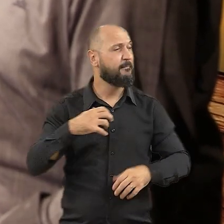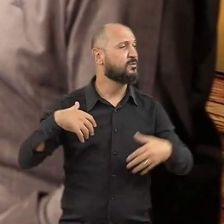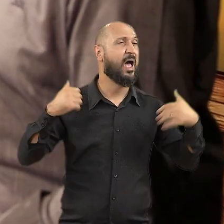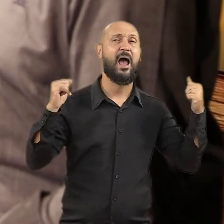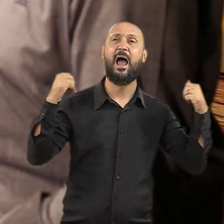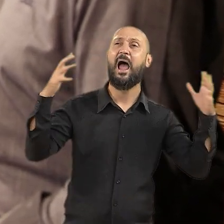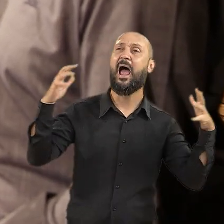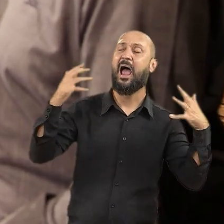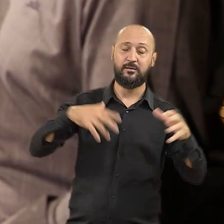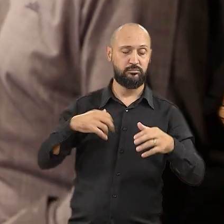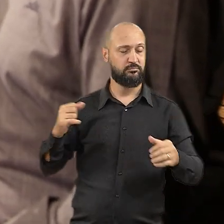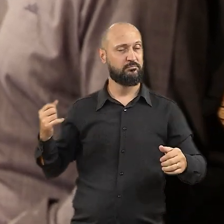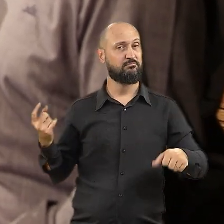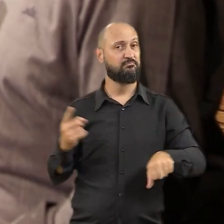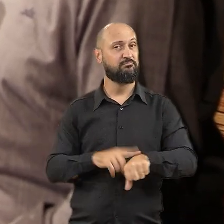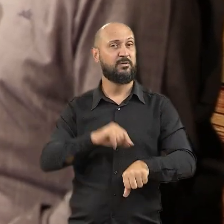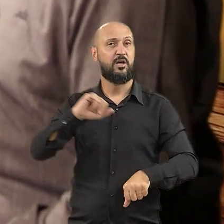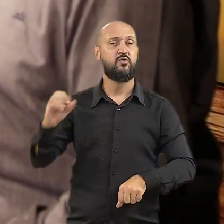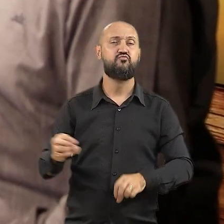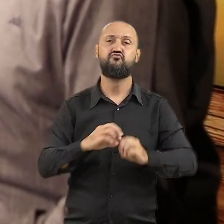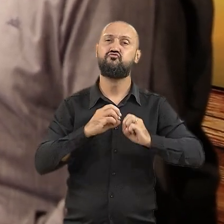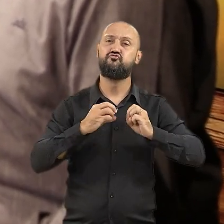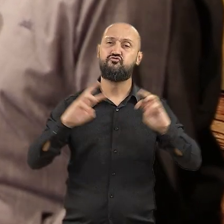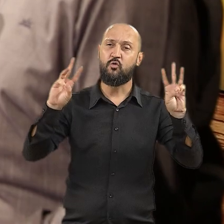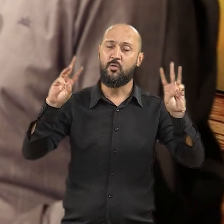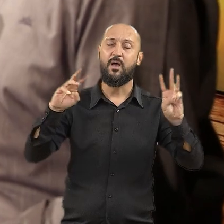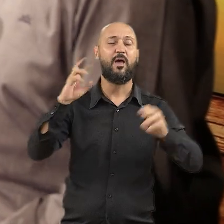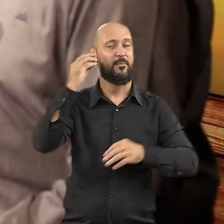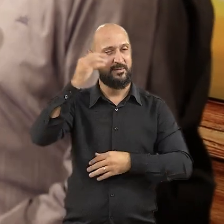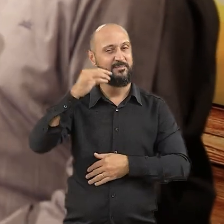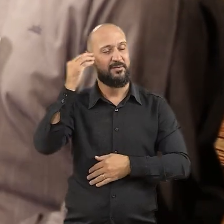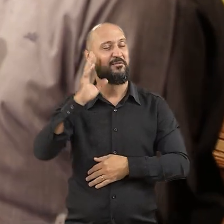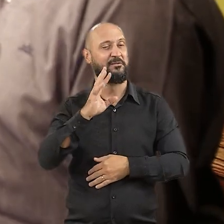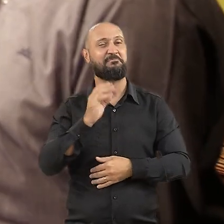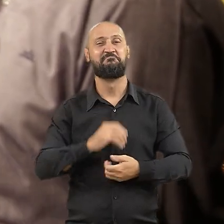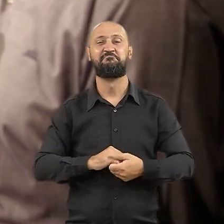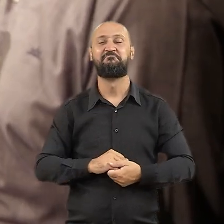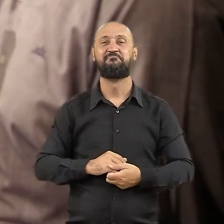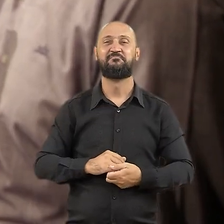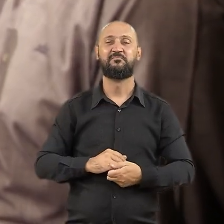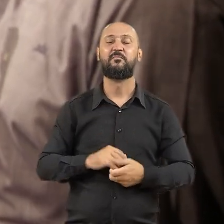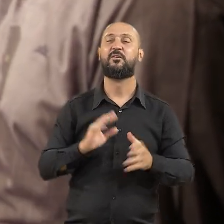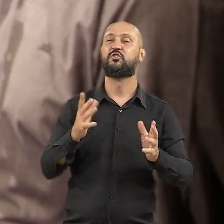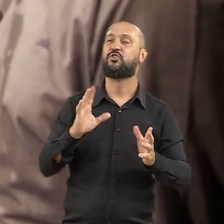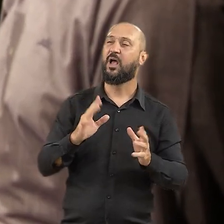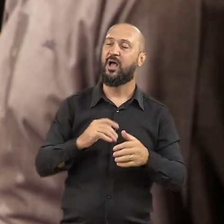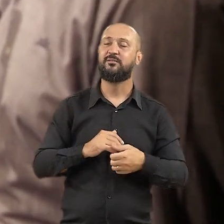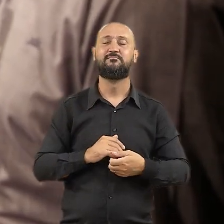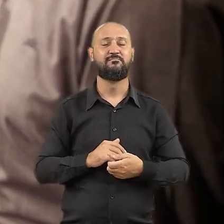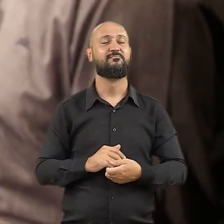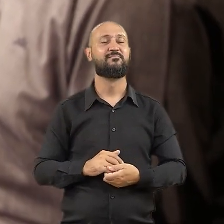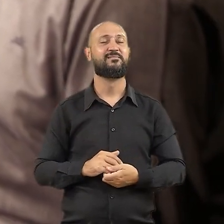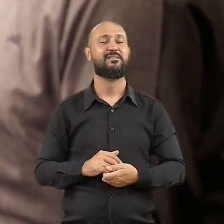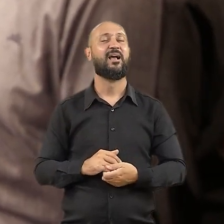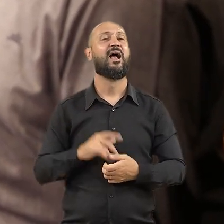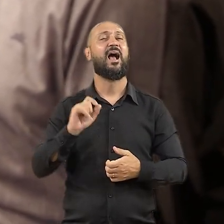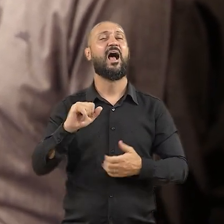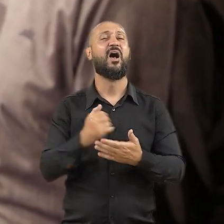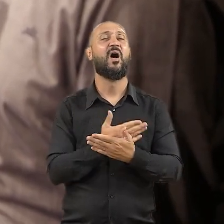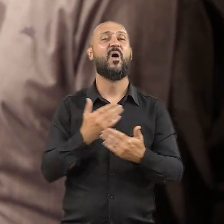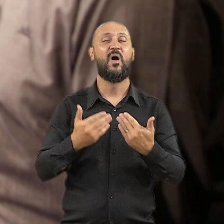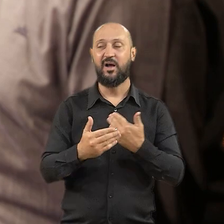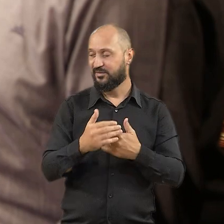público aquecido, dava um show ali aquilo, uma experiência super legal. Eu fiz muito isso também. E